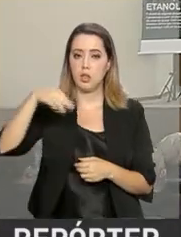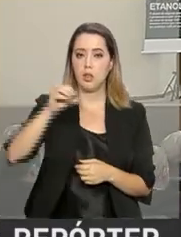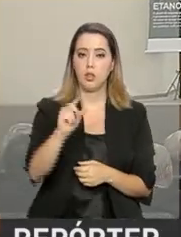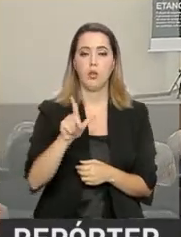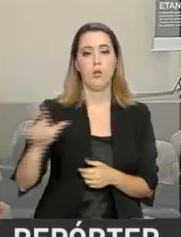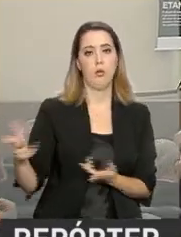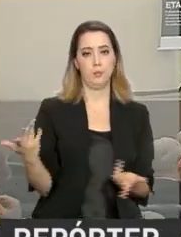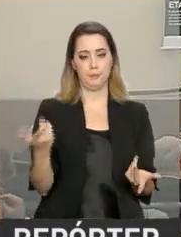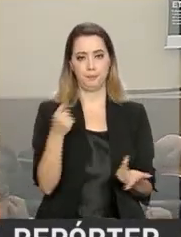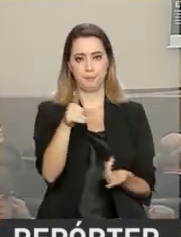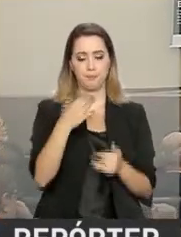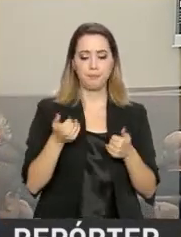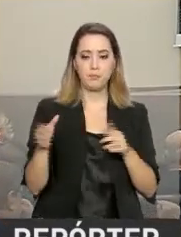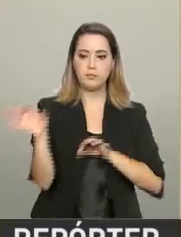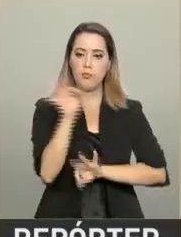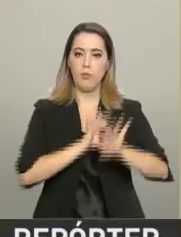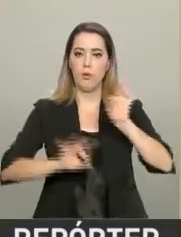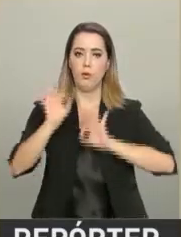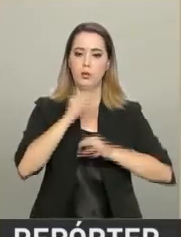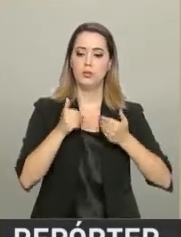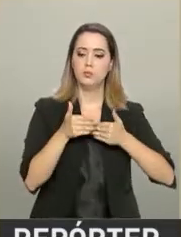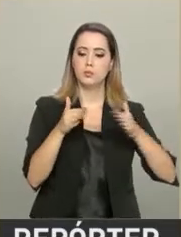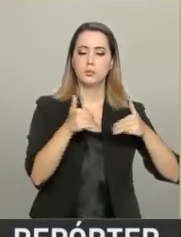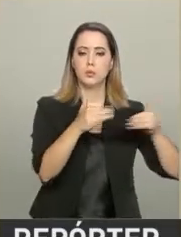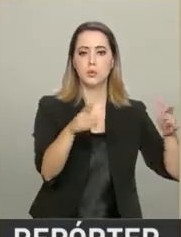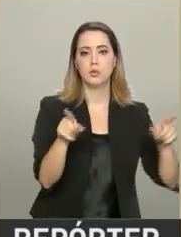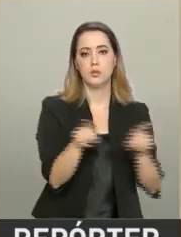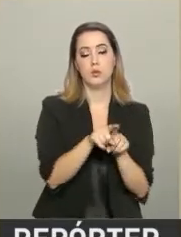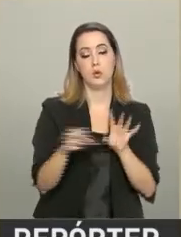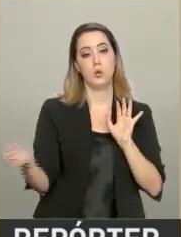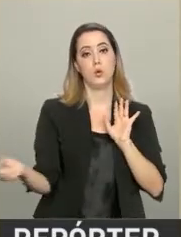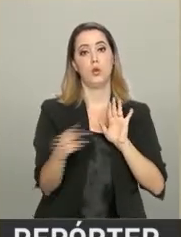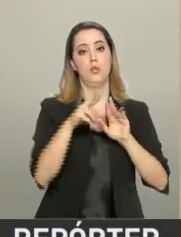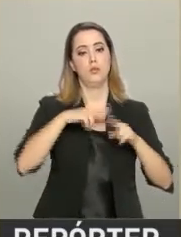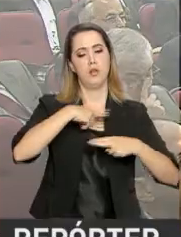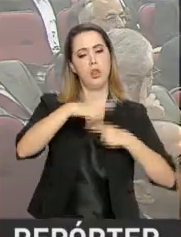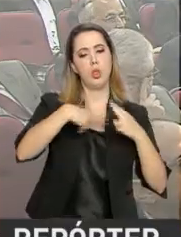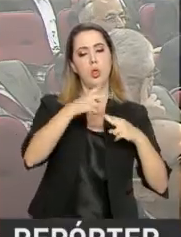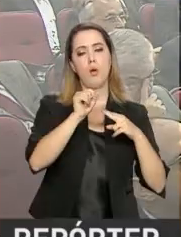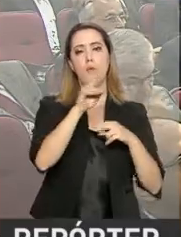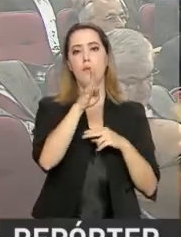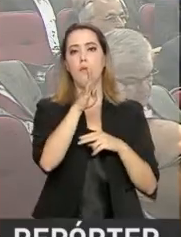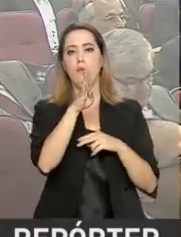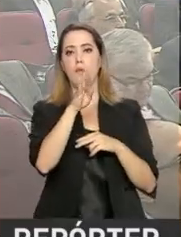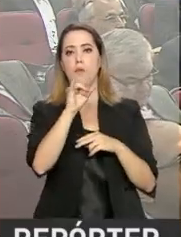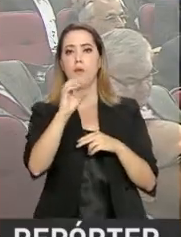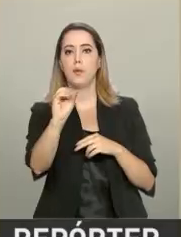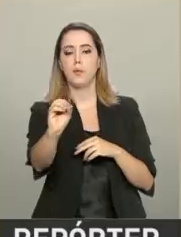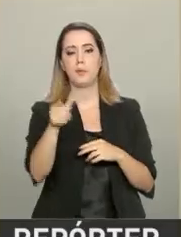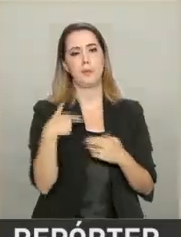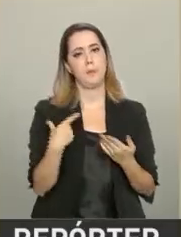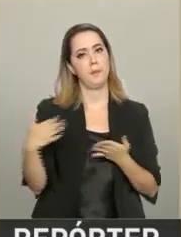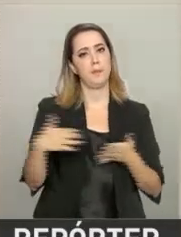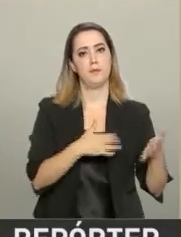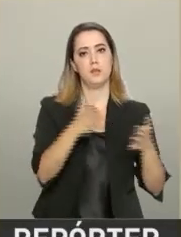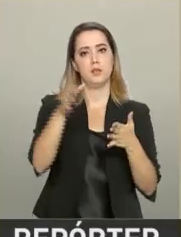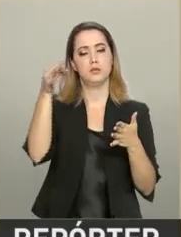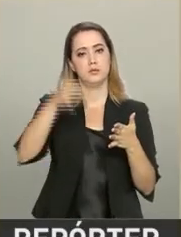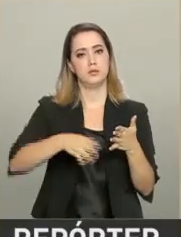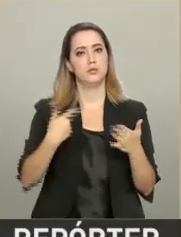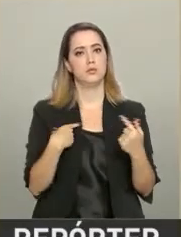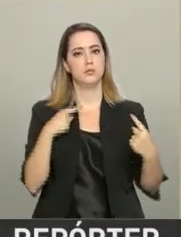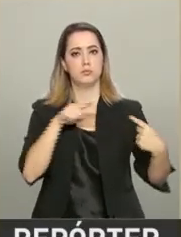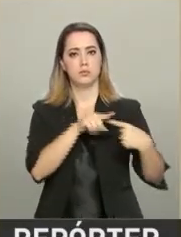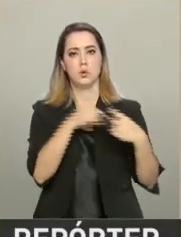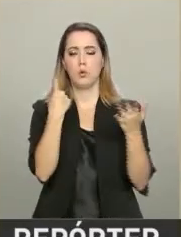expansão da produção de biocombustíveis o governo criou renova bio o programa é apontado como um dos caminhos para que o brasil atinja